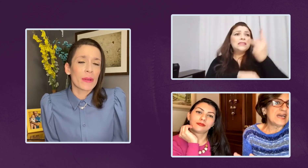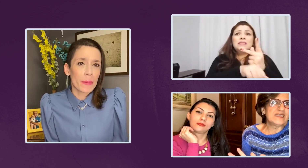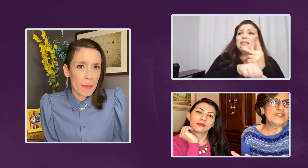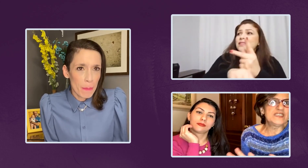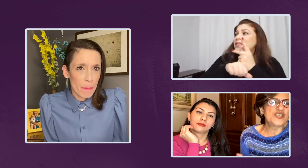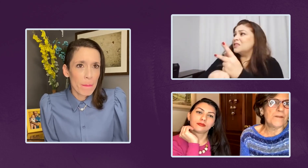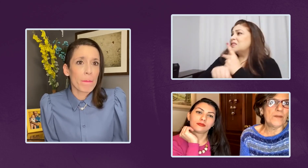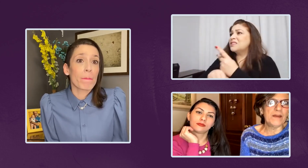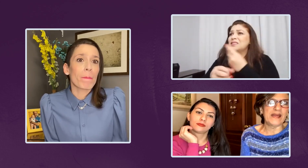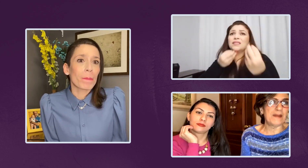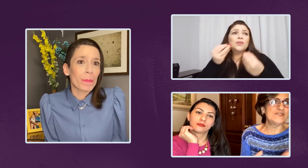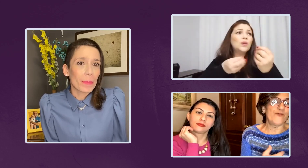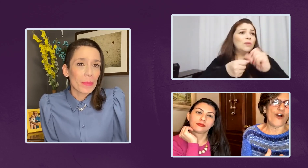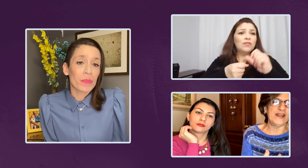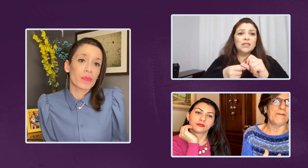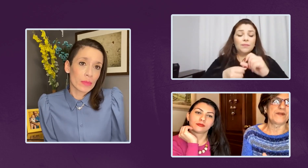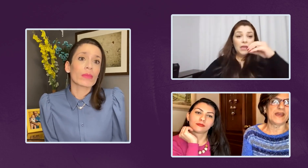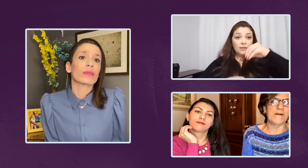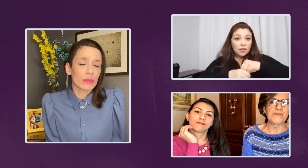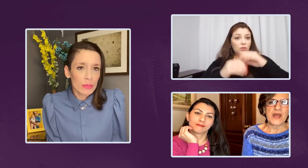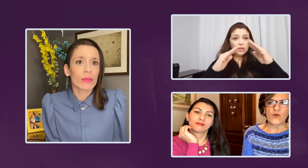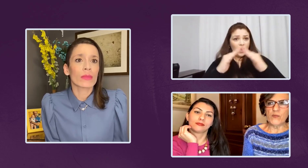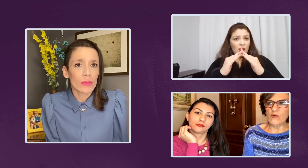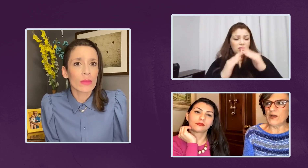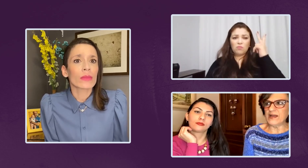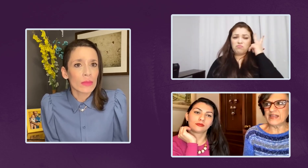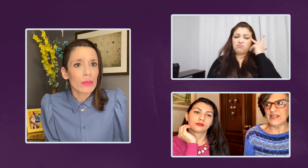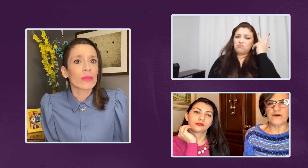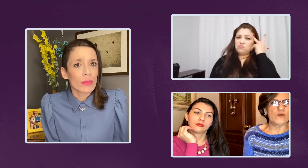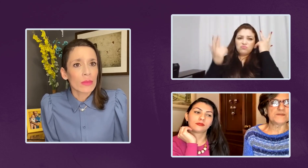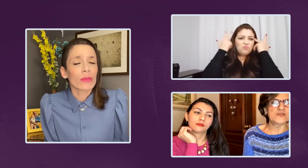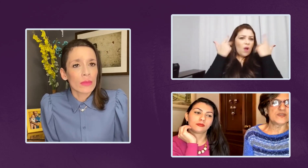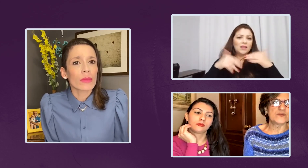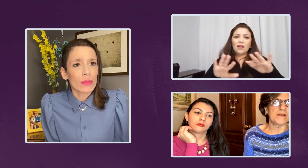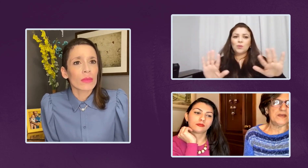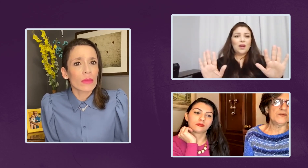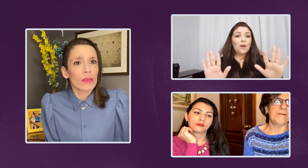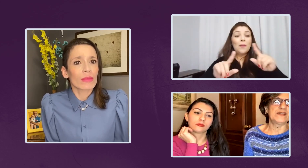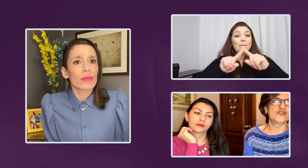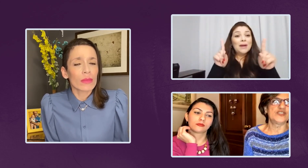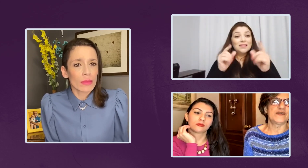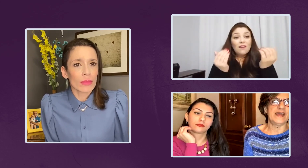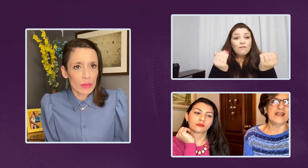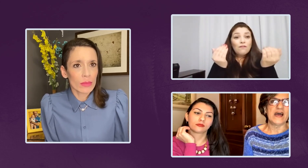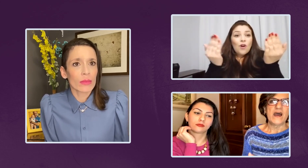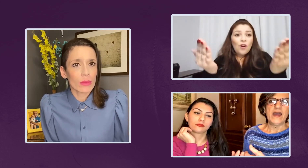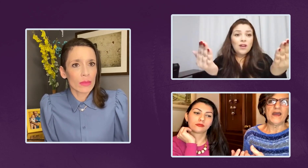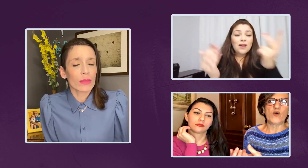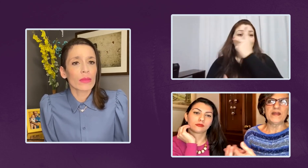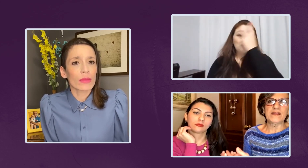Em casa não existia problema, era mais fora, porque, que nem ela falou, as pessoas não sabiam da perda auditiva